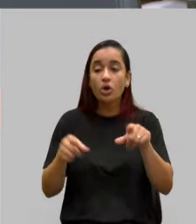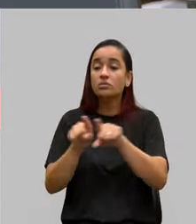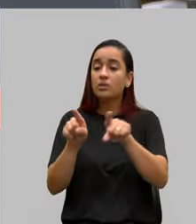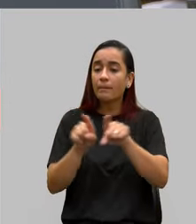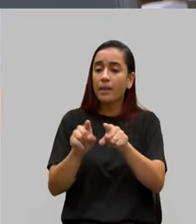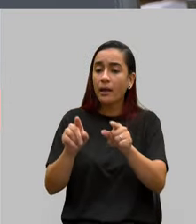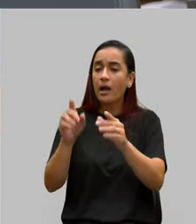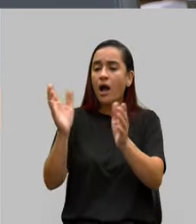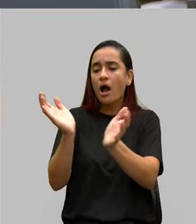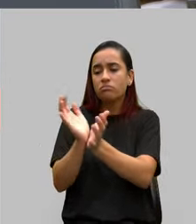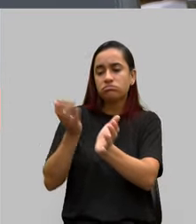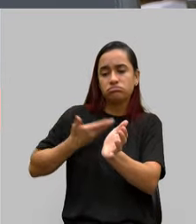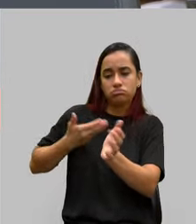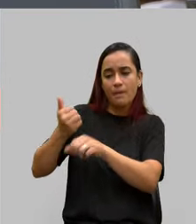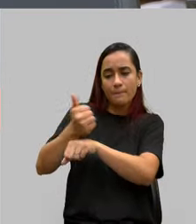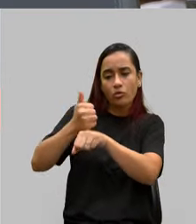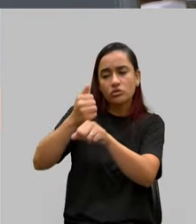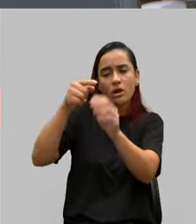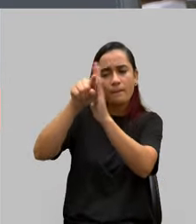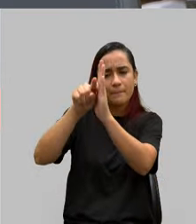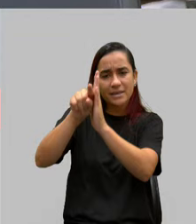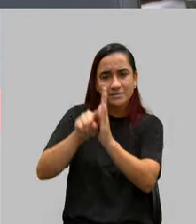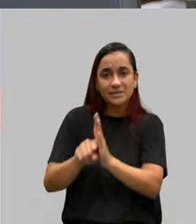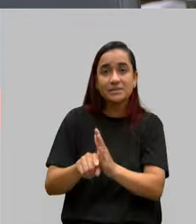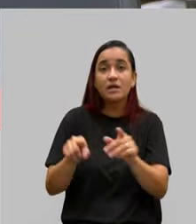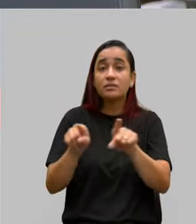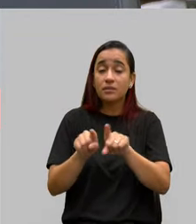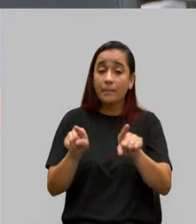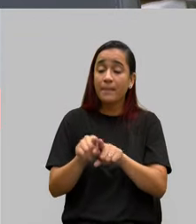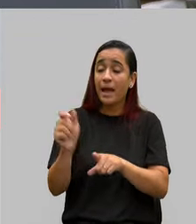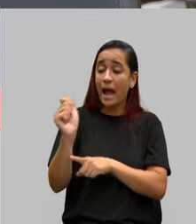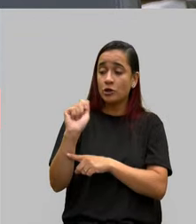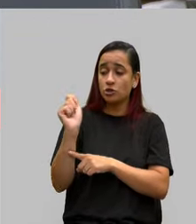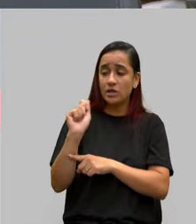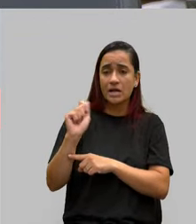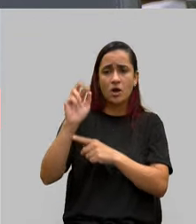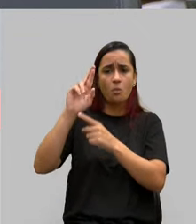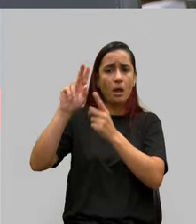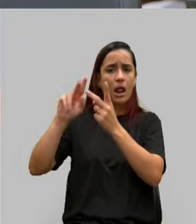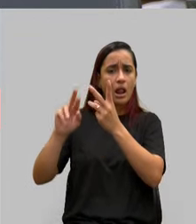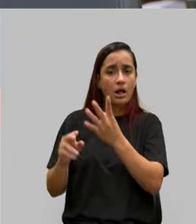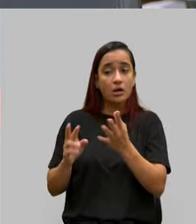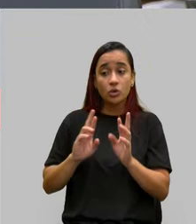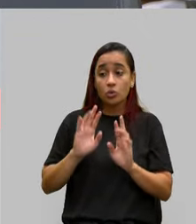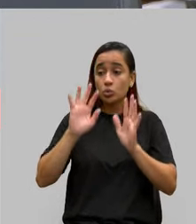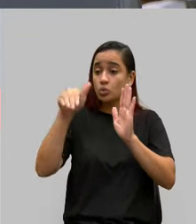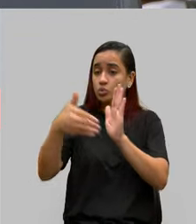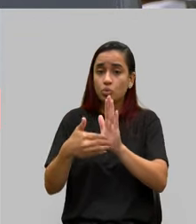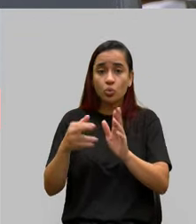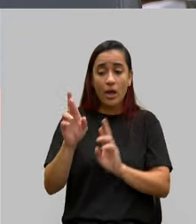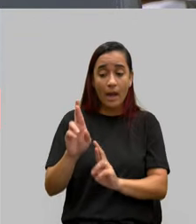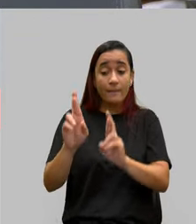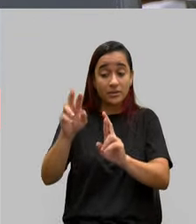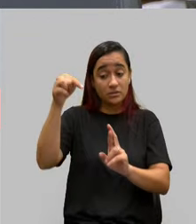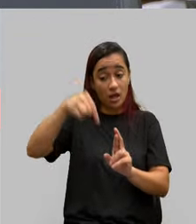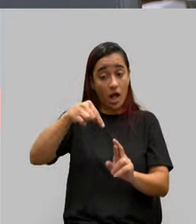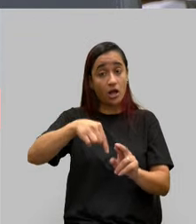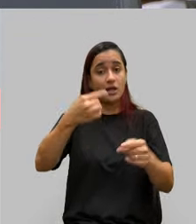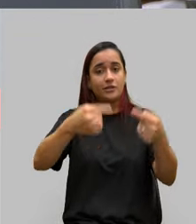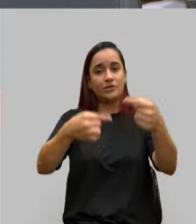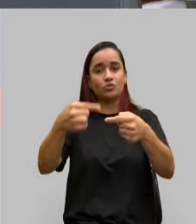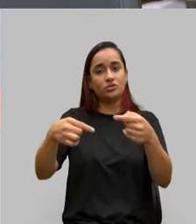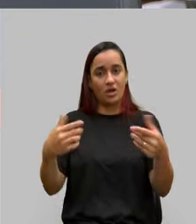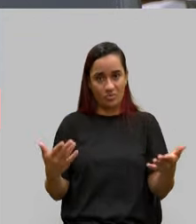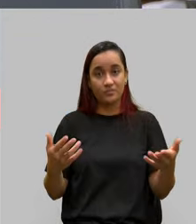E a sppc que se sente bastante representada aqui nessa discussão e desejo a